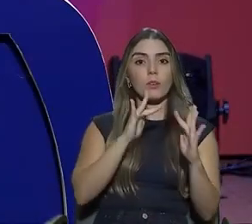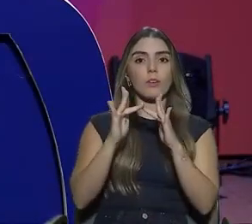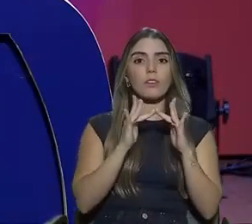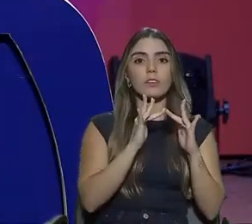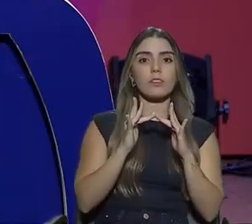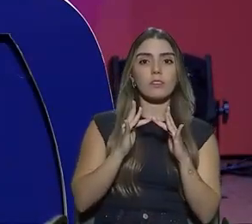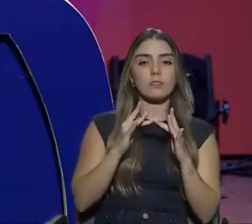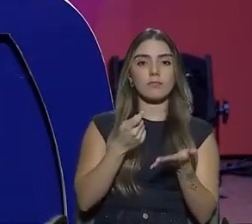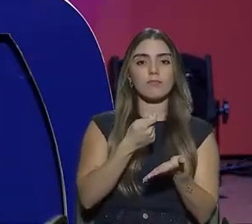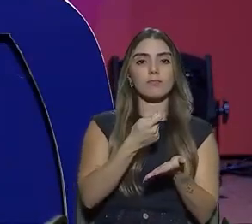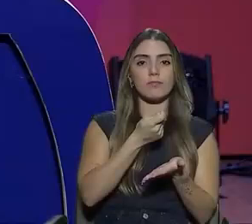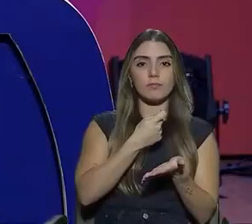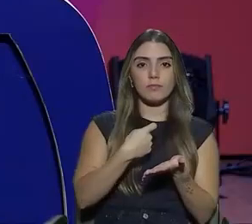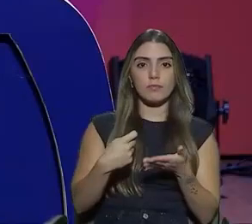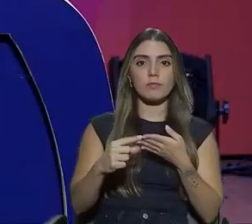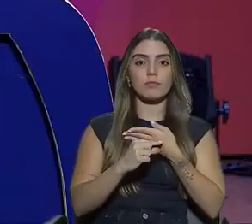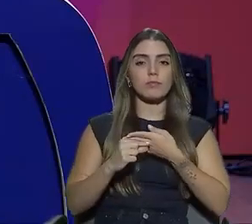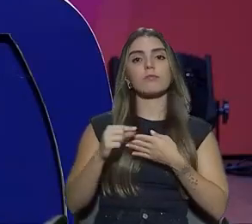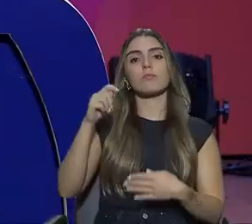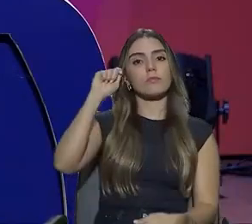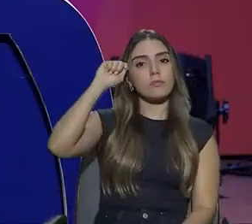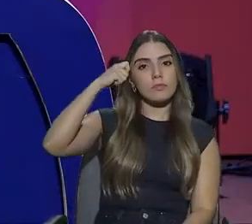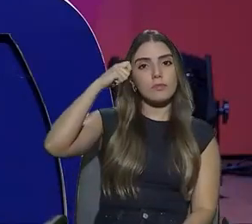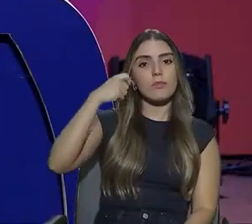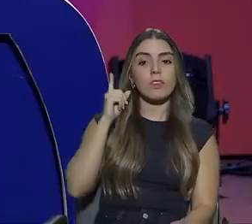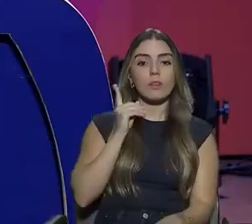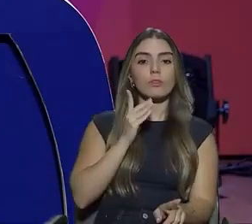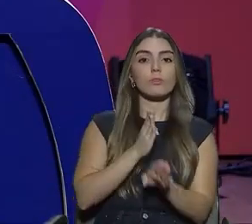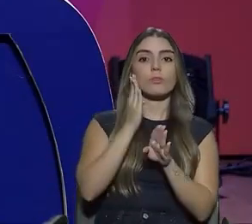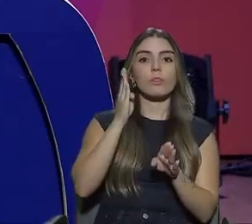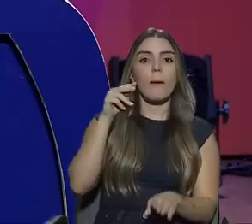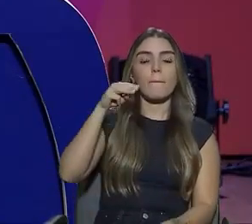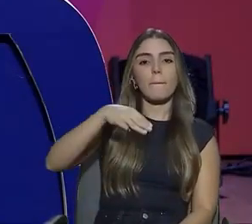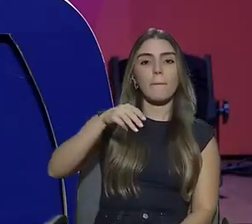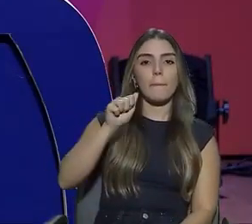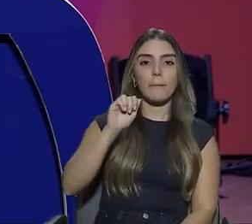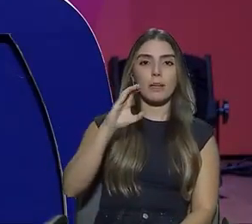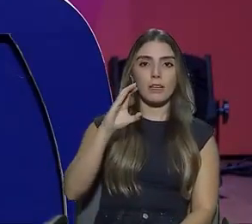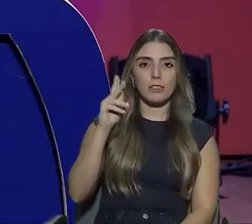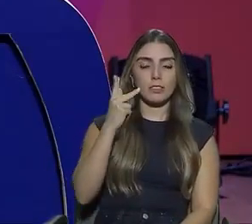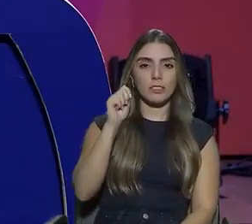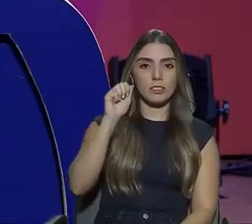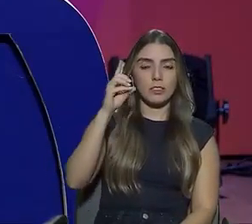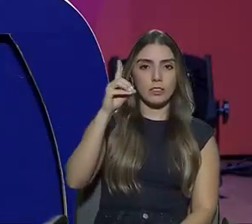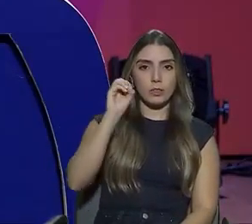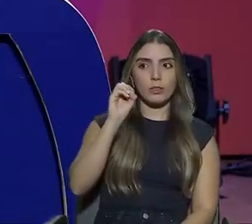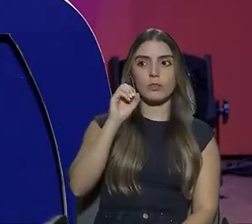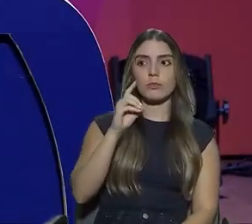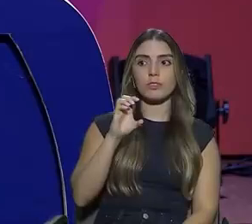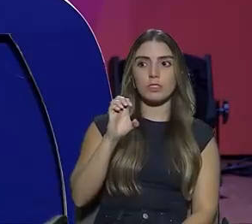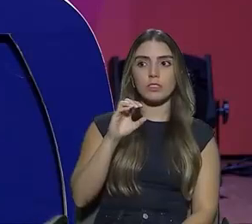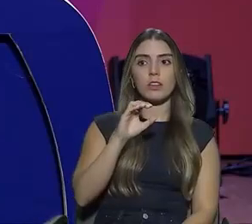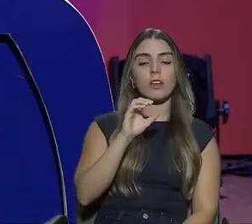né? Eu descubro que o Machado de Assis, na minha graduação, era moreno, né? No mestrado,